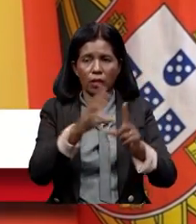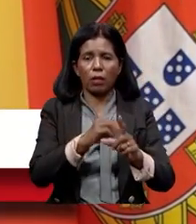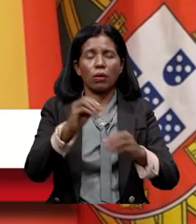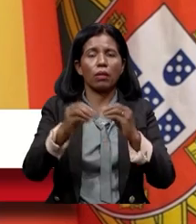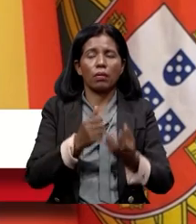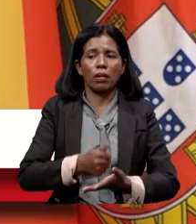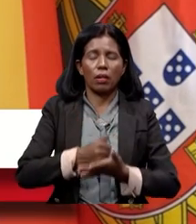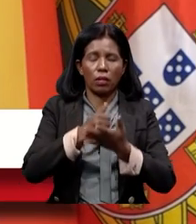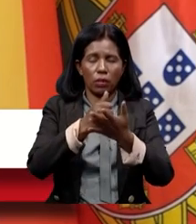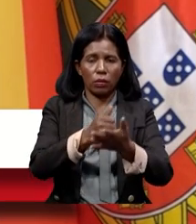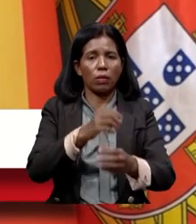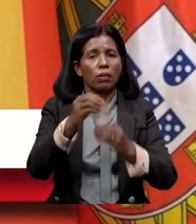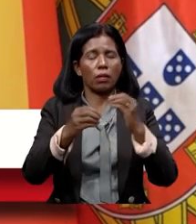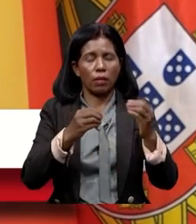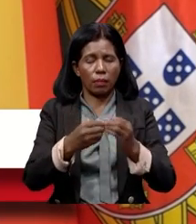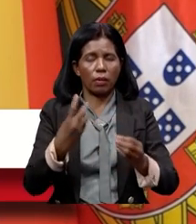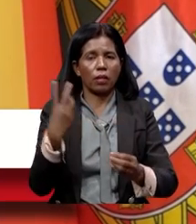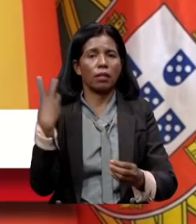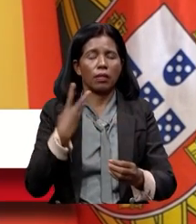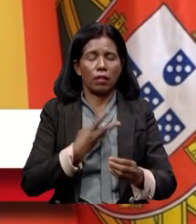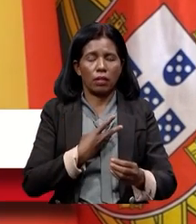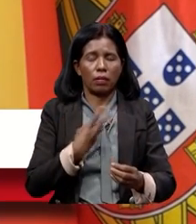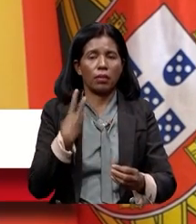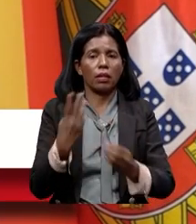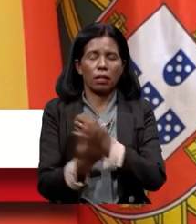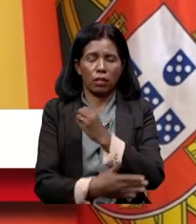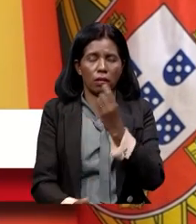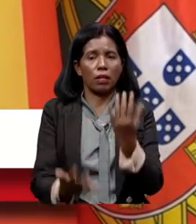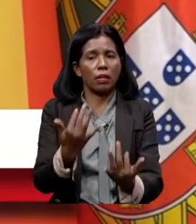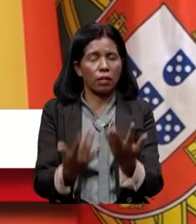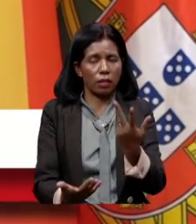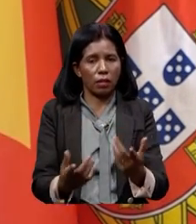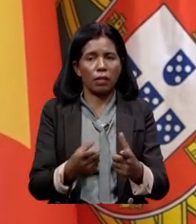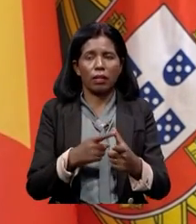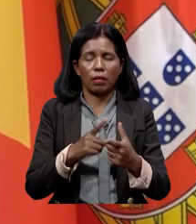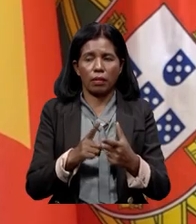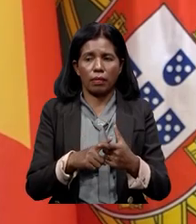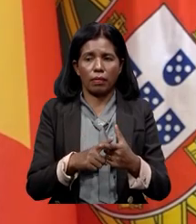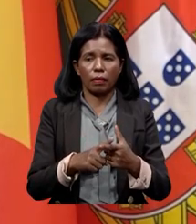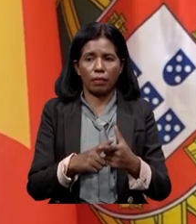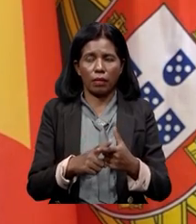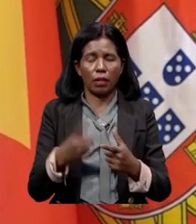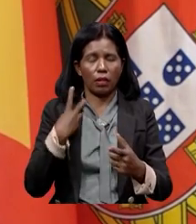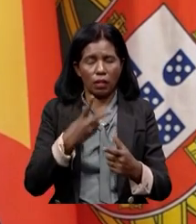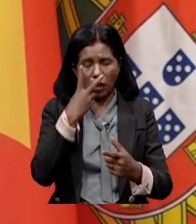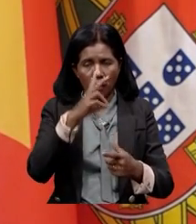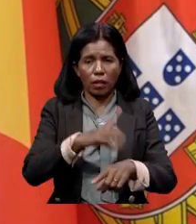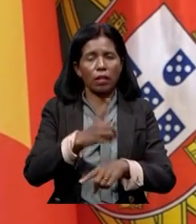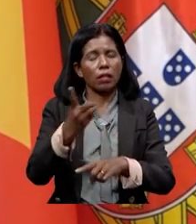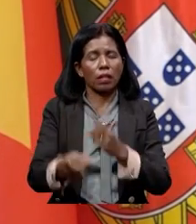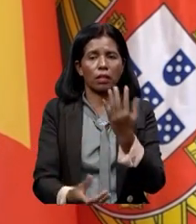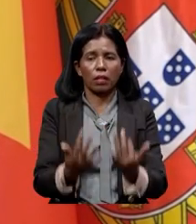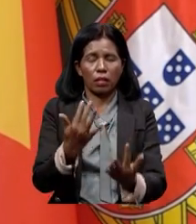últimas tragédias que assolaram o nosso país, Portugal, um incêndio de grandes dimensões na